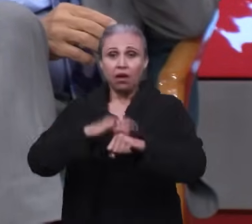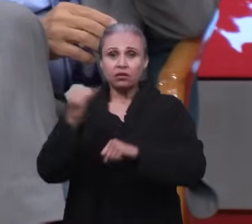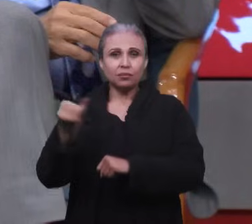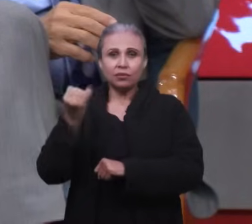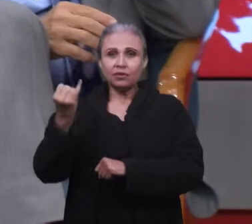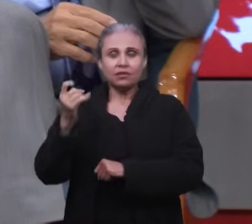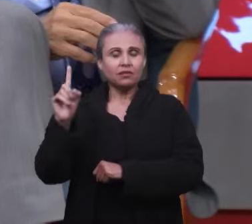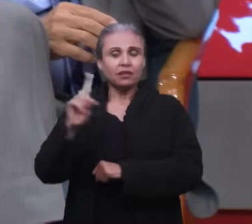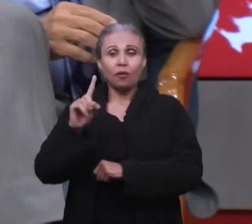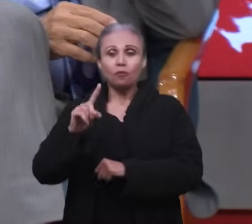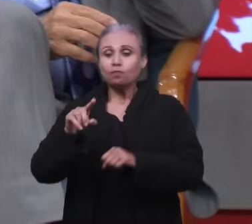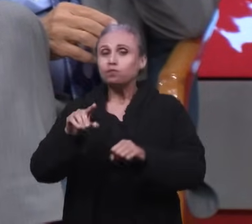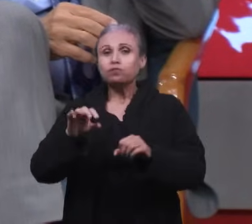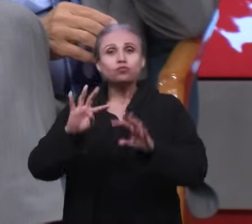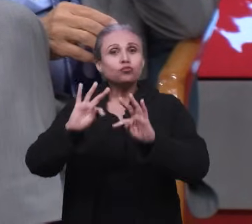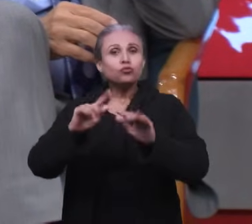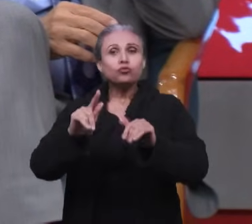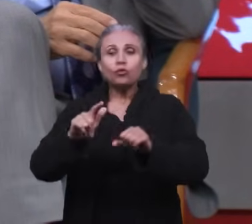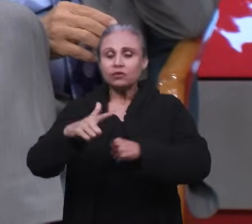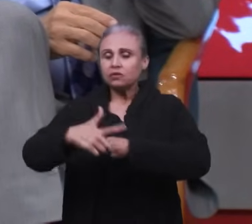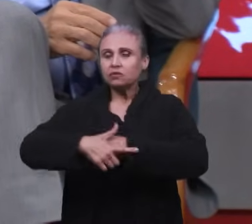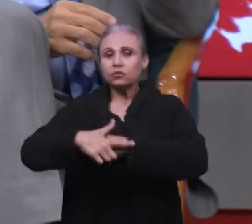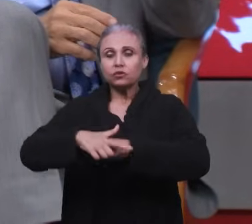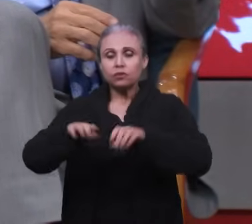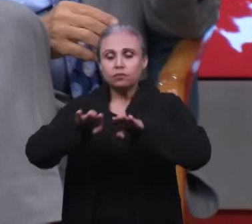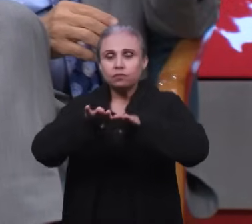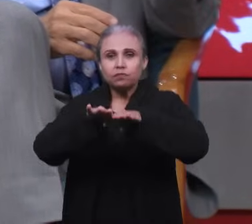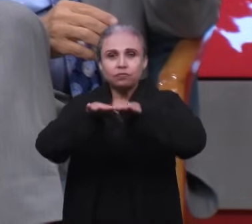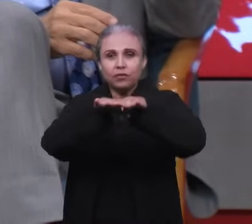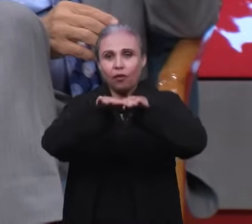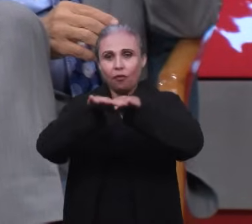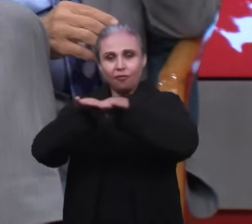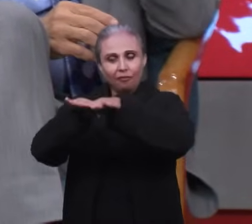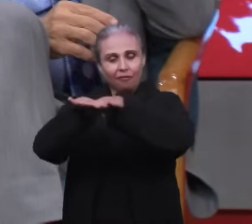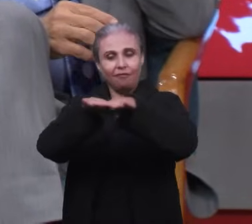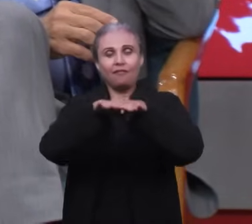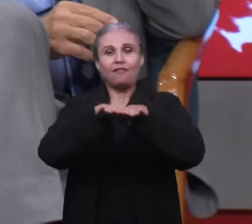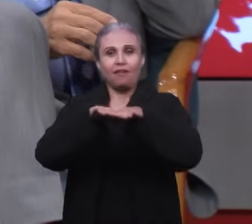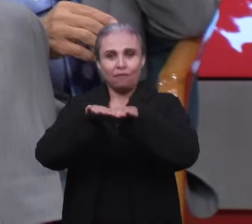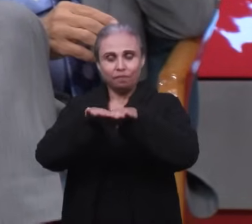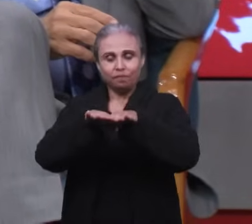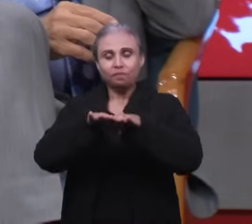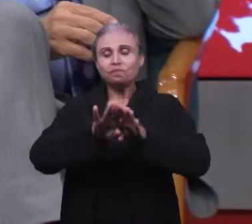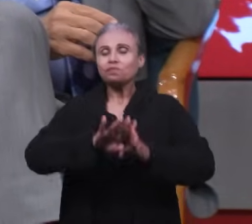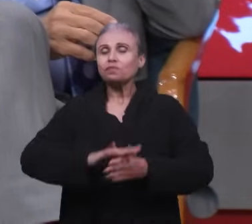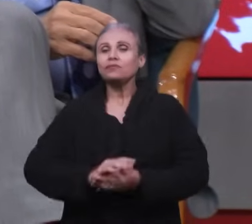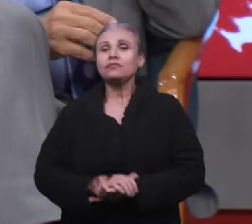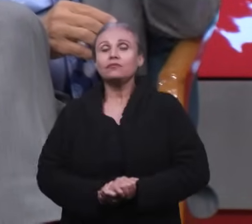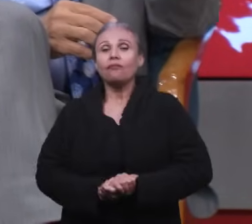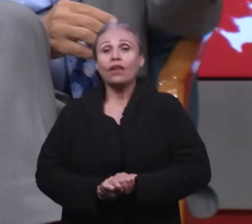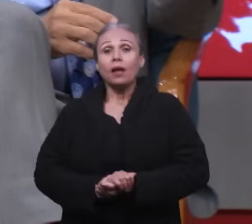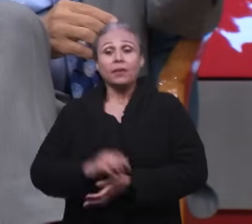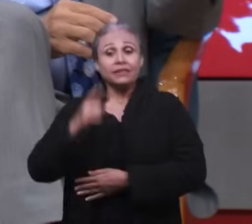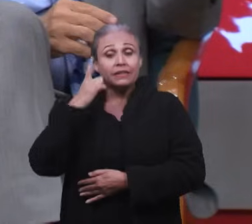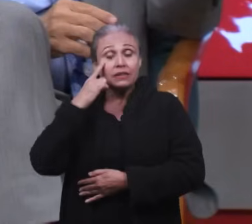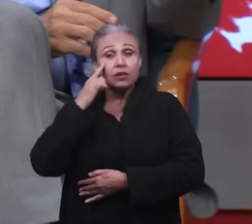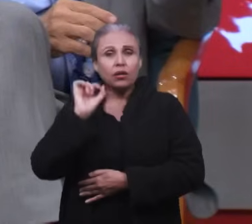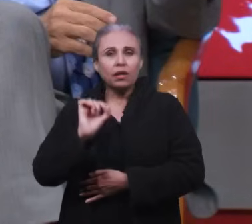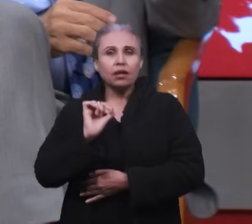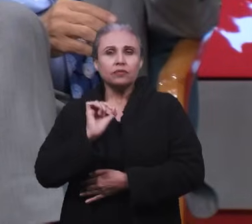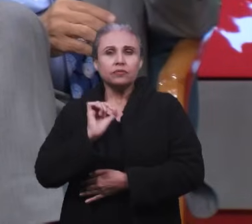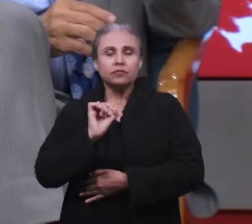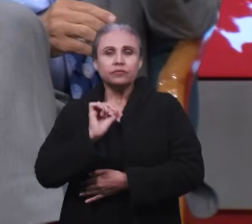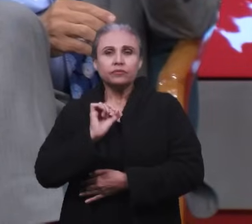Mas ainda falando sobre aquilo que ele observa, que ele chama a atenção, sobre